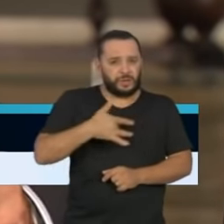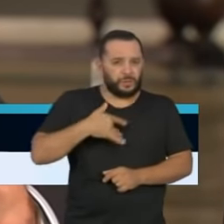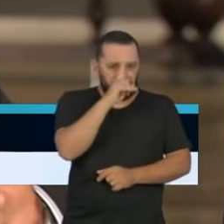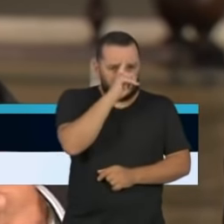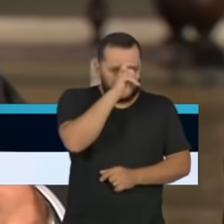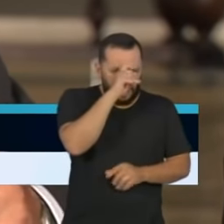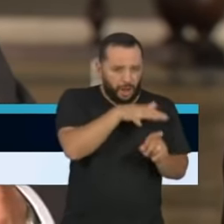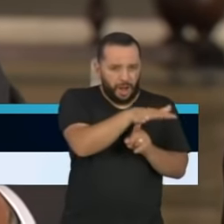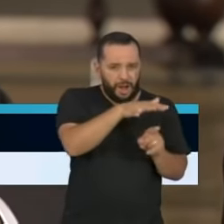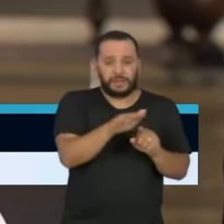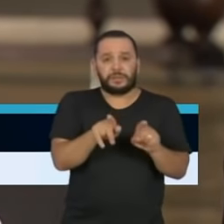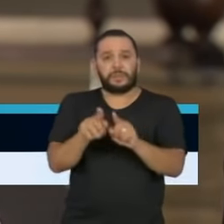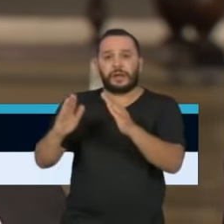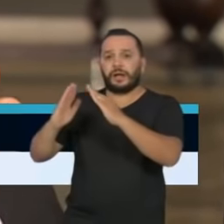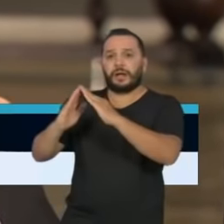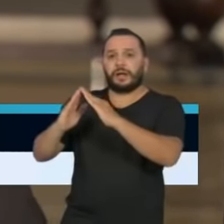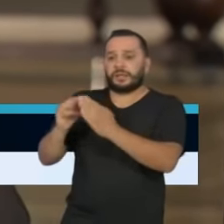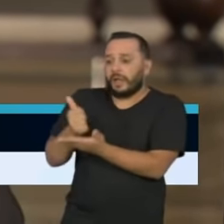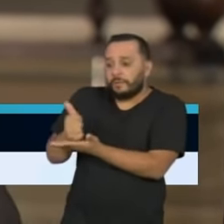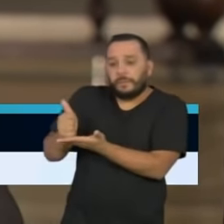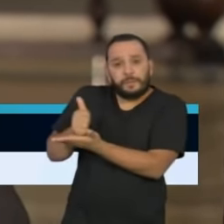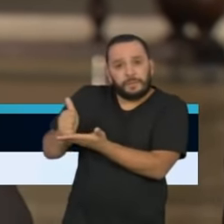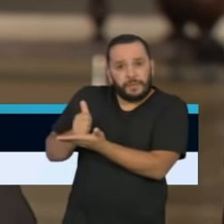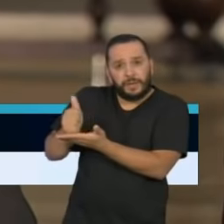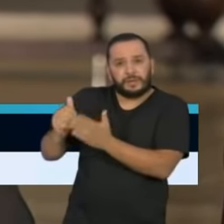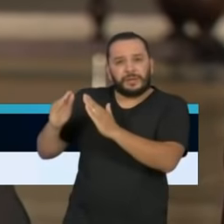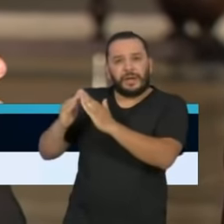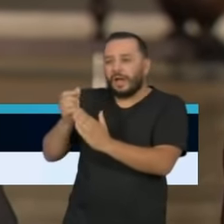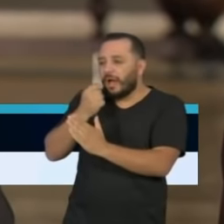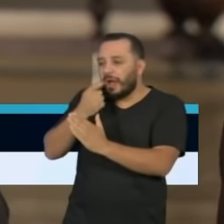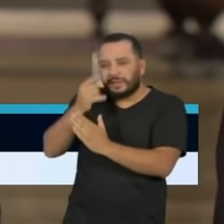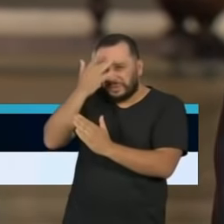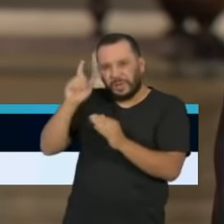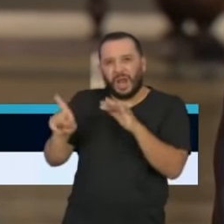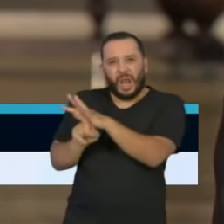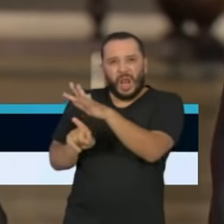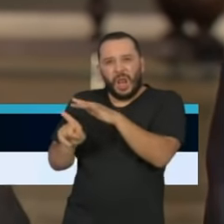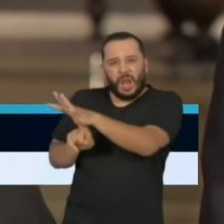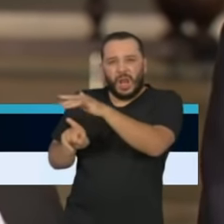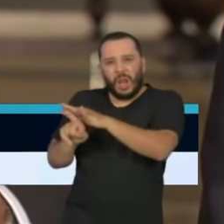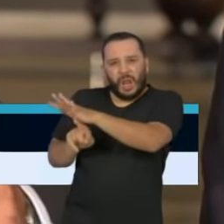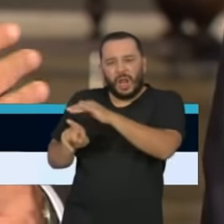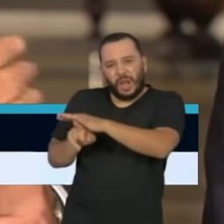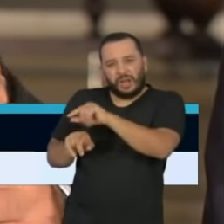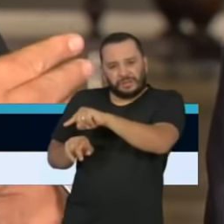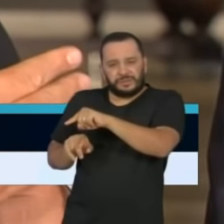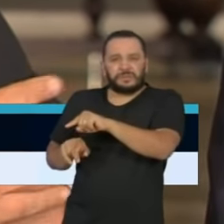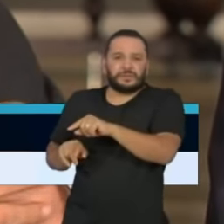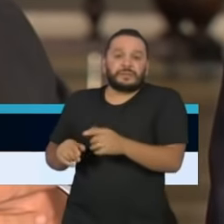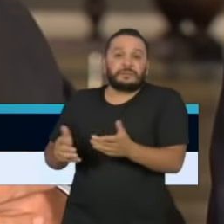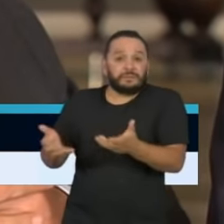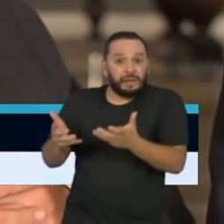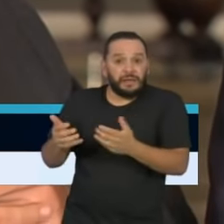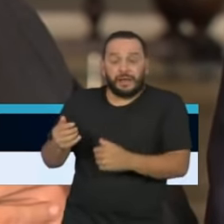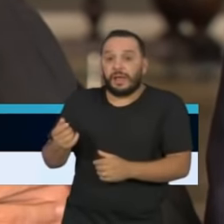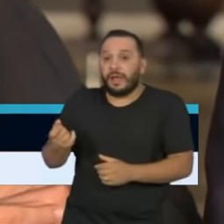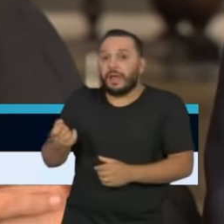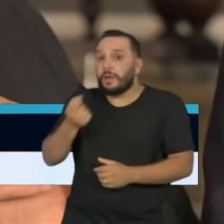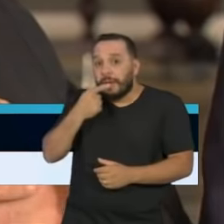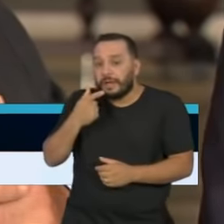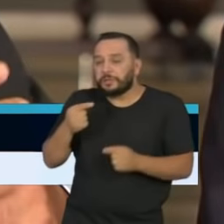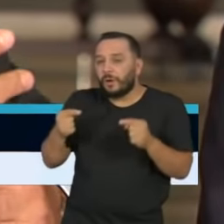por exemplo. Busca de medicamentos que servem, sintomáticos, que servem para qualquer